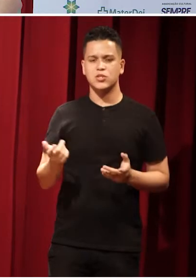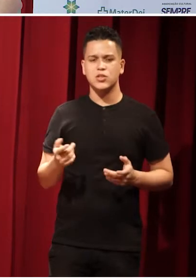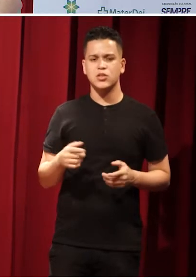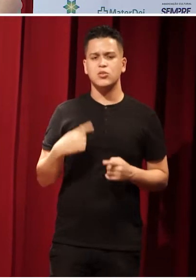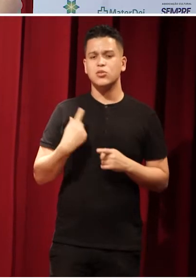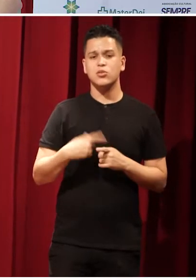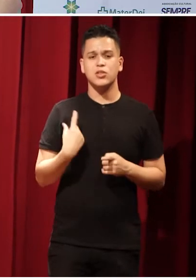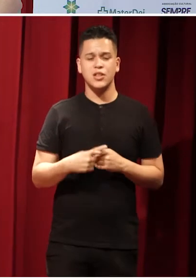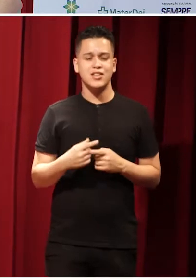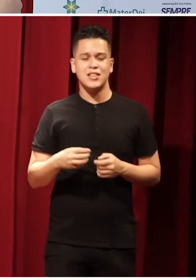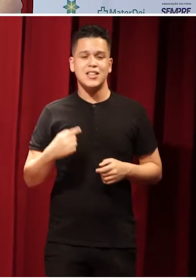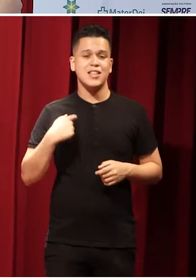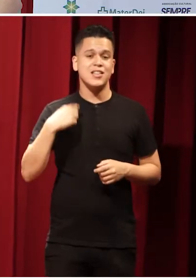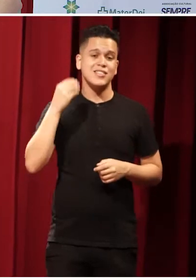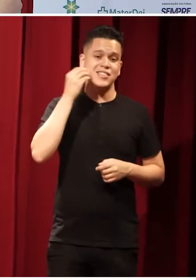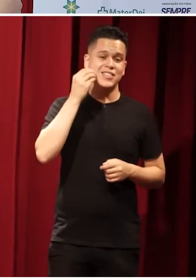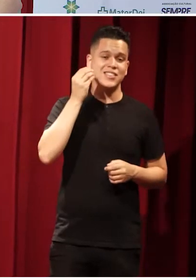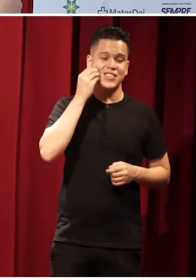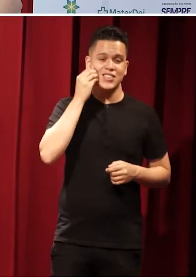tentar persuadir